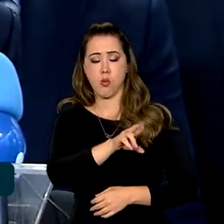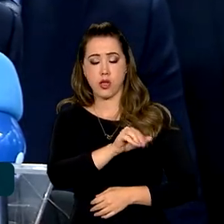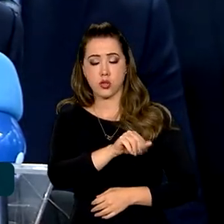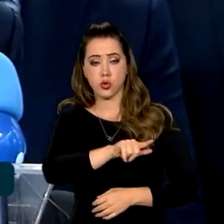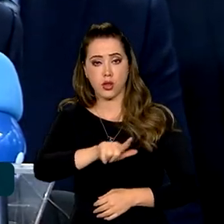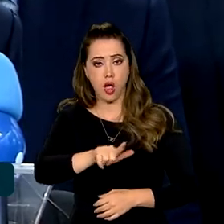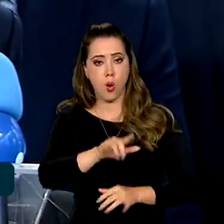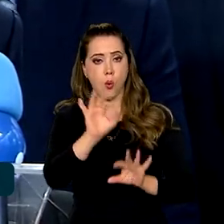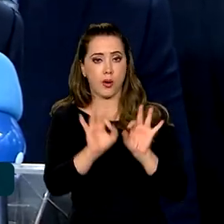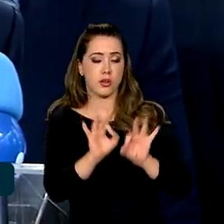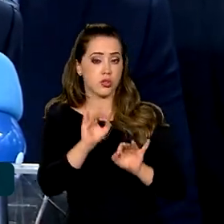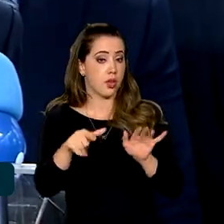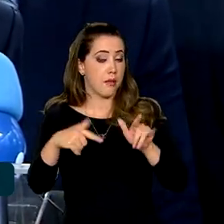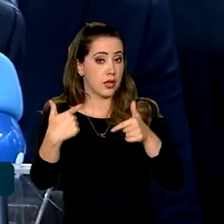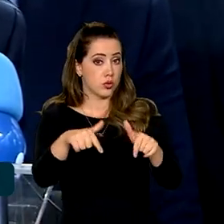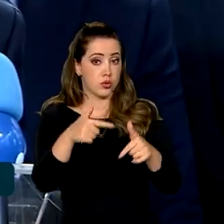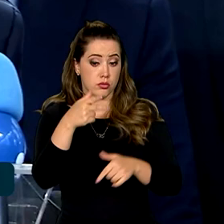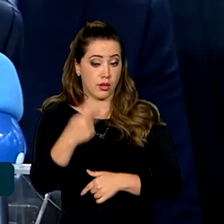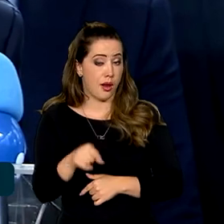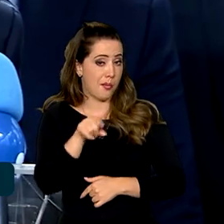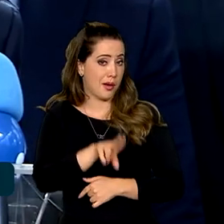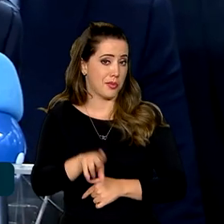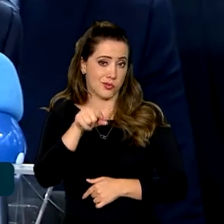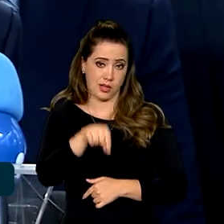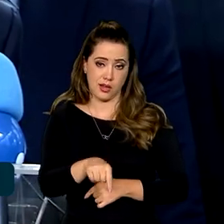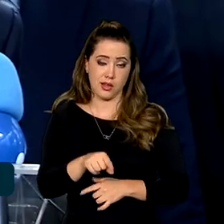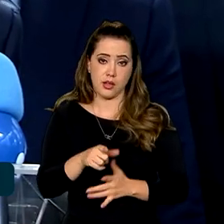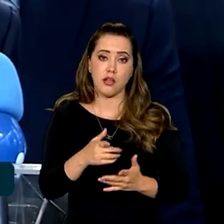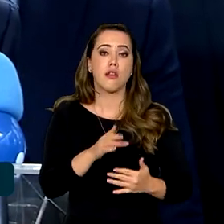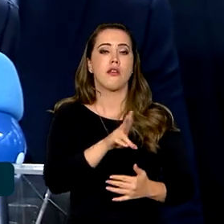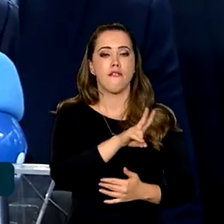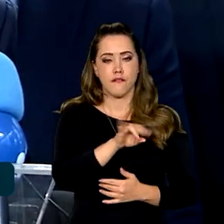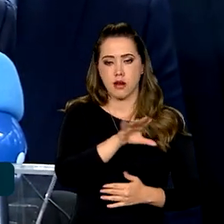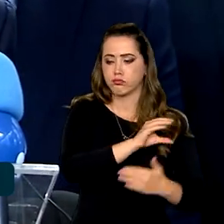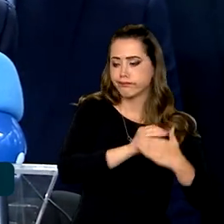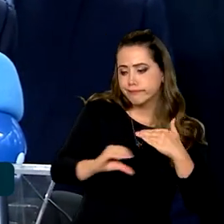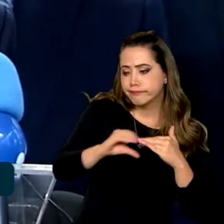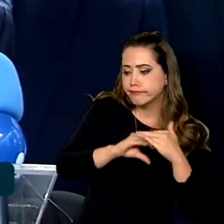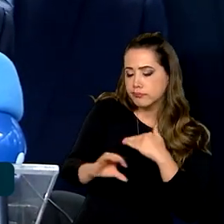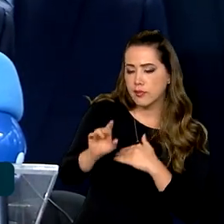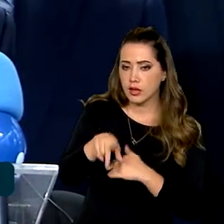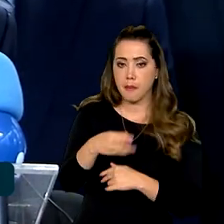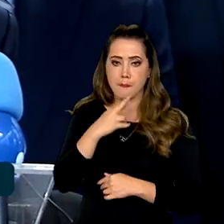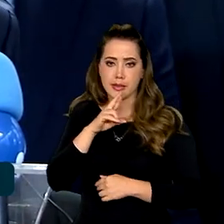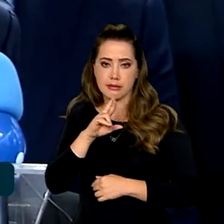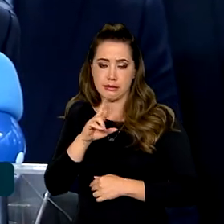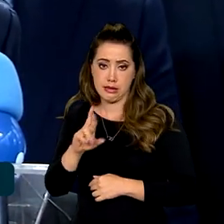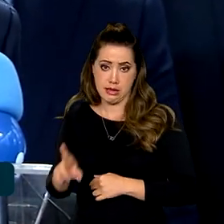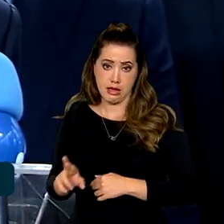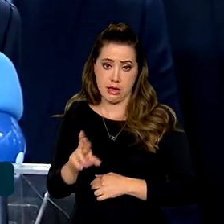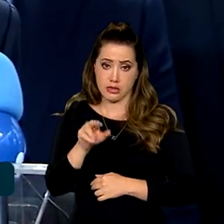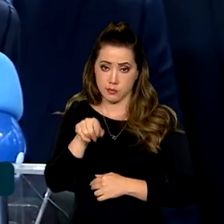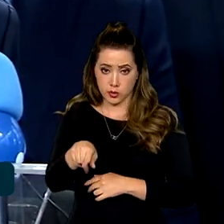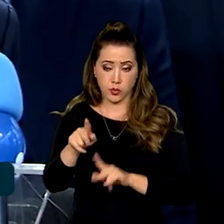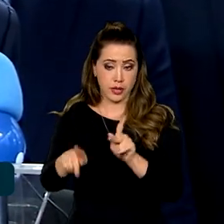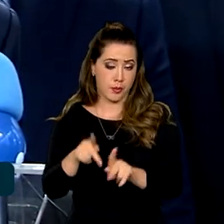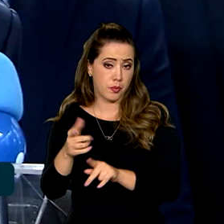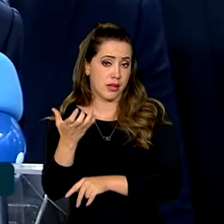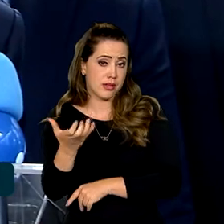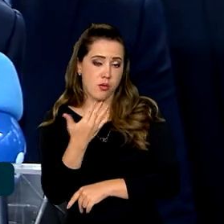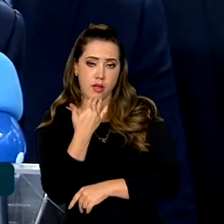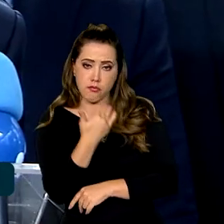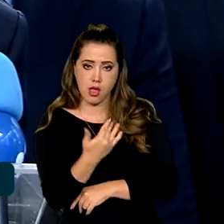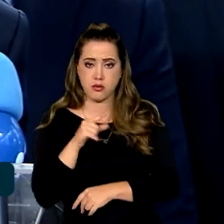planos de trabalho e não faltarão recursos para atender a população e